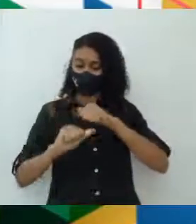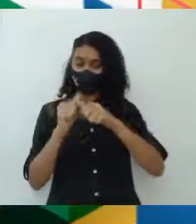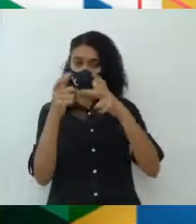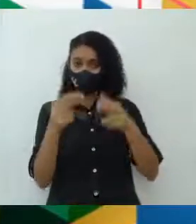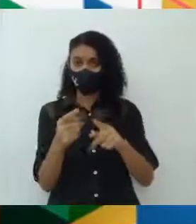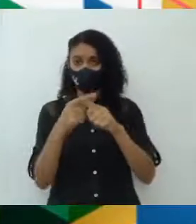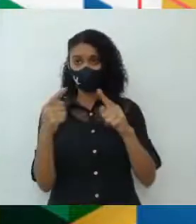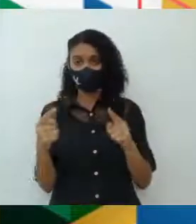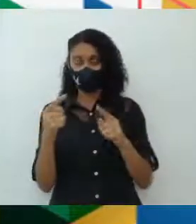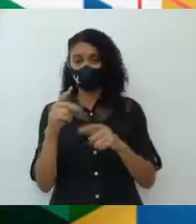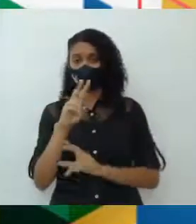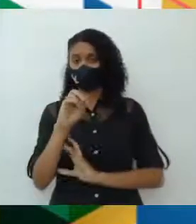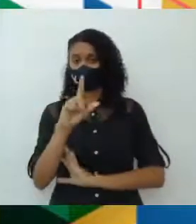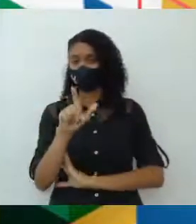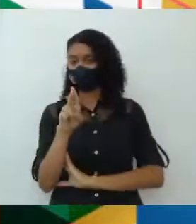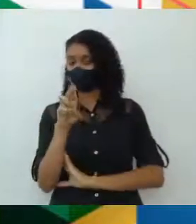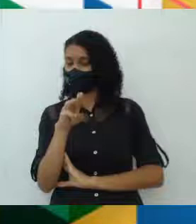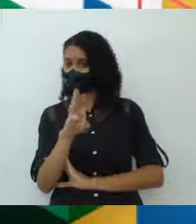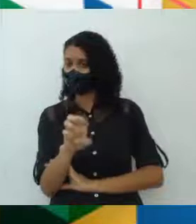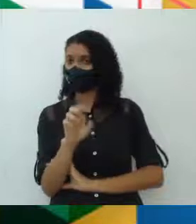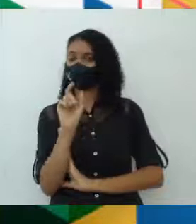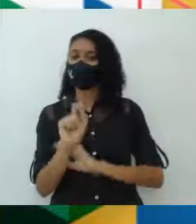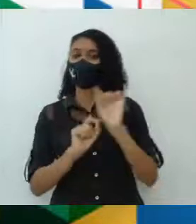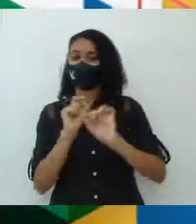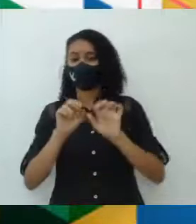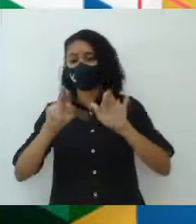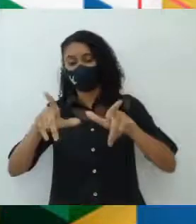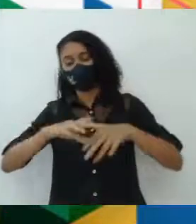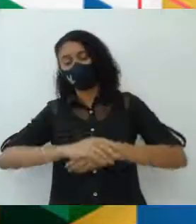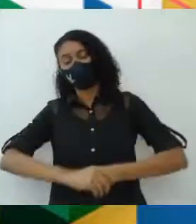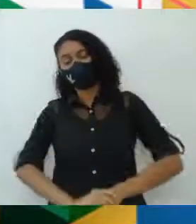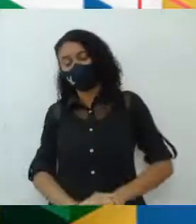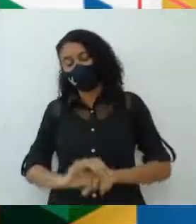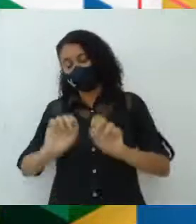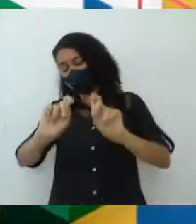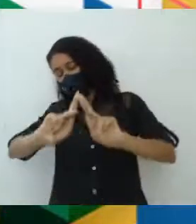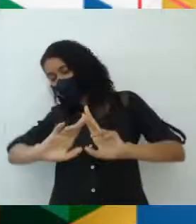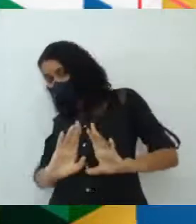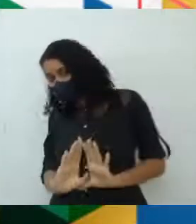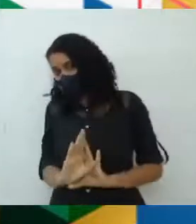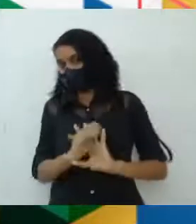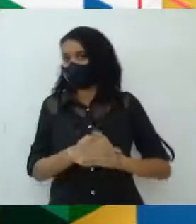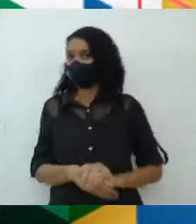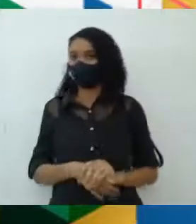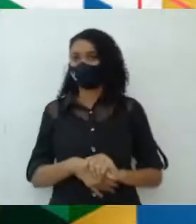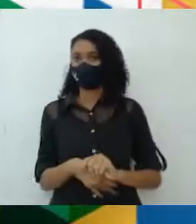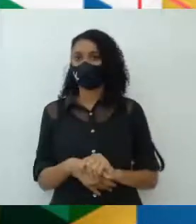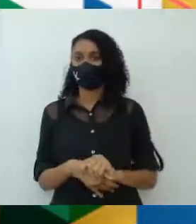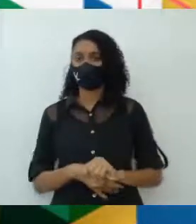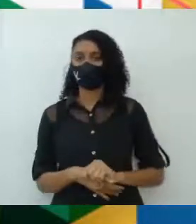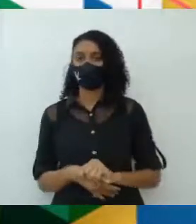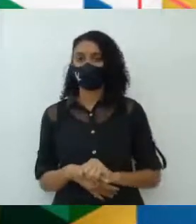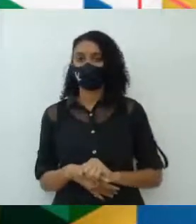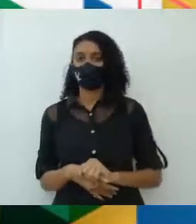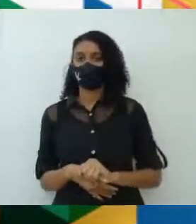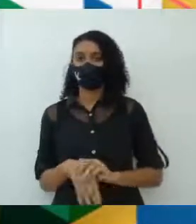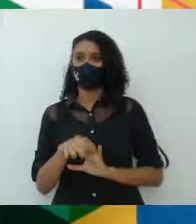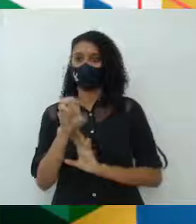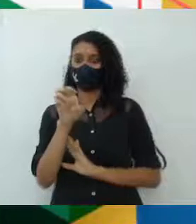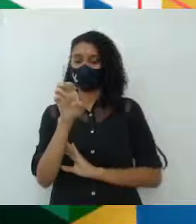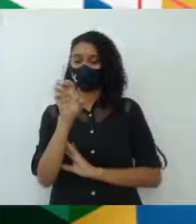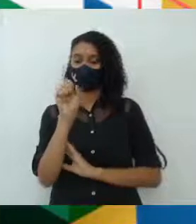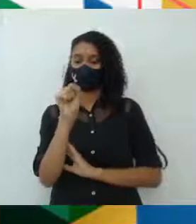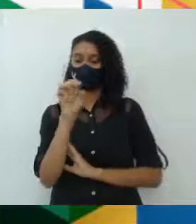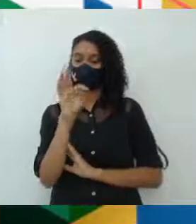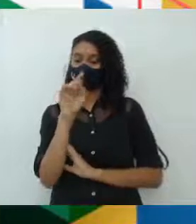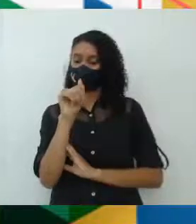o volume que eles ocupam, este sim, é diferente. Tranquilo? Então, o estado físico também é relevante